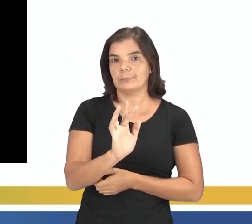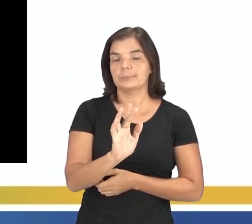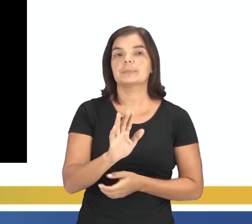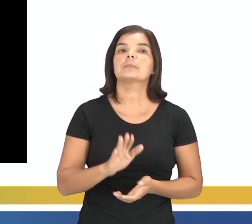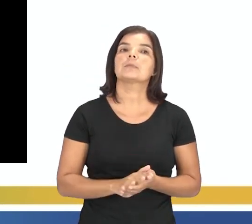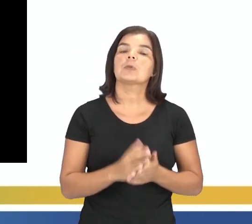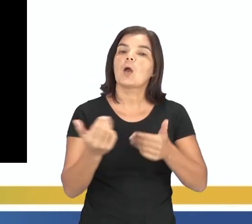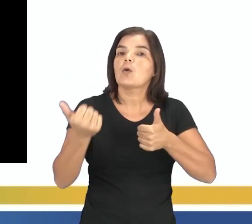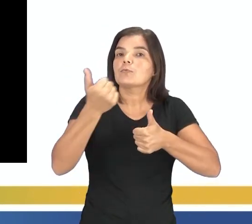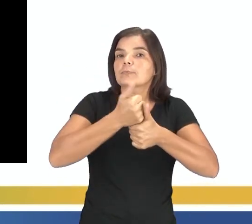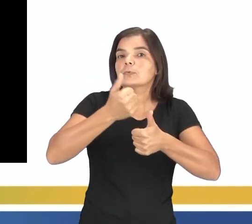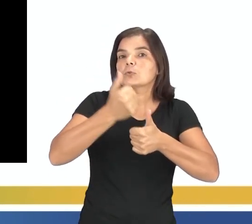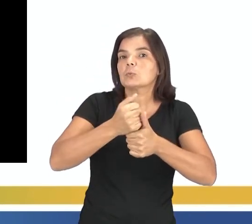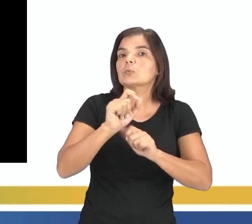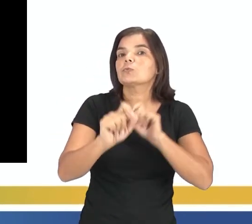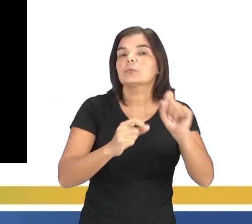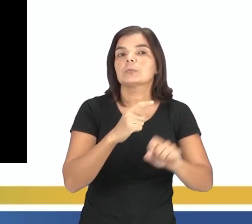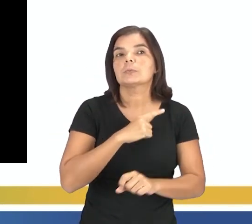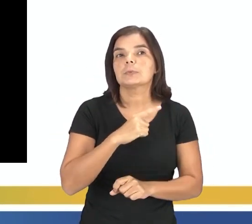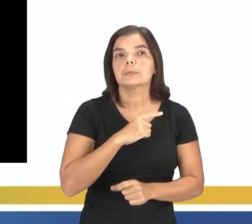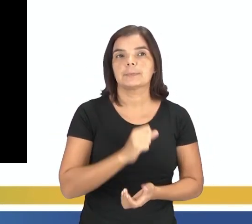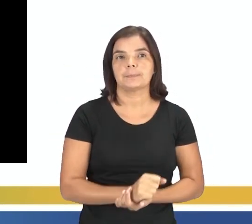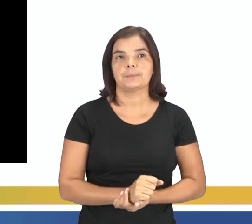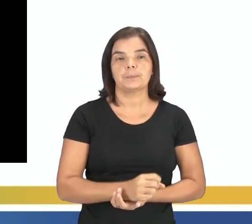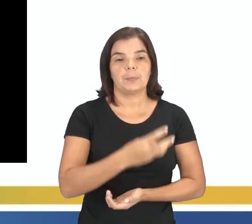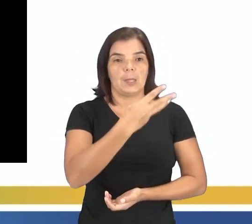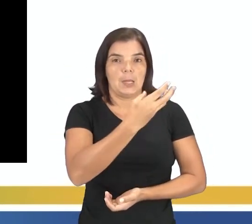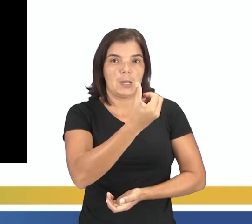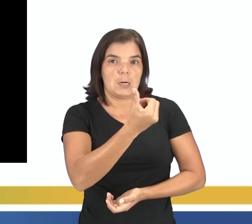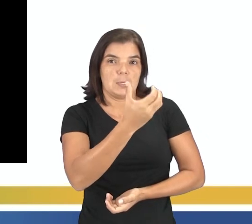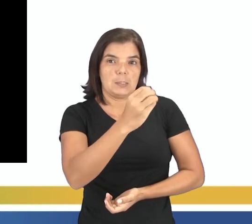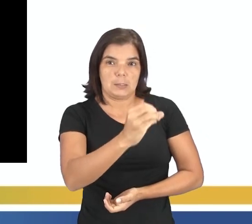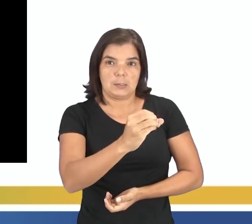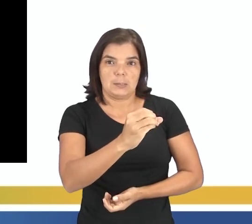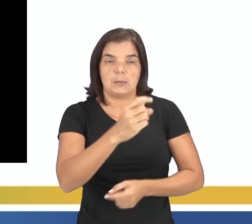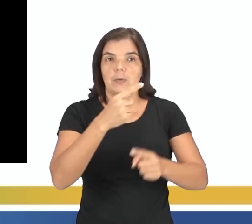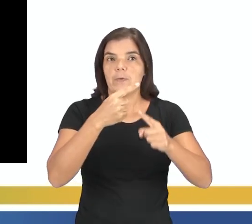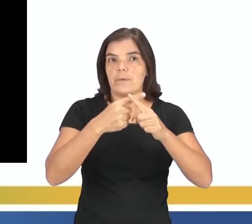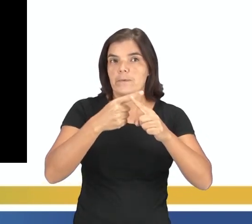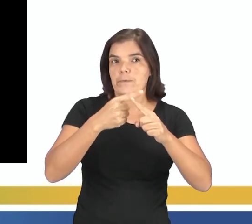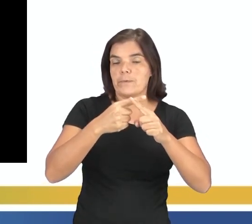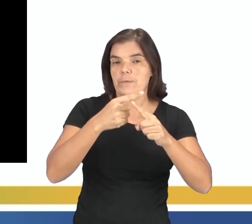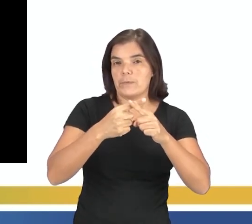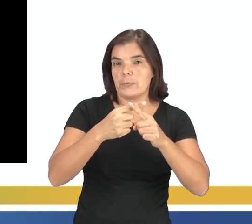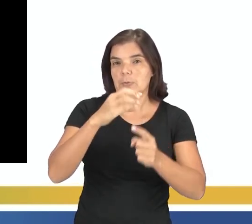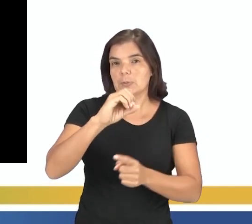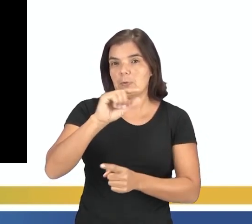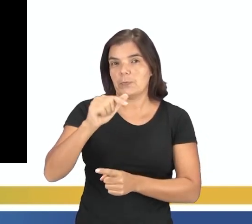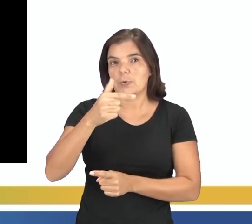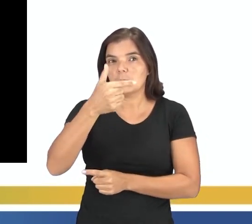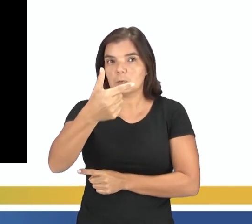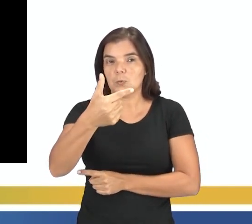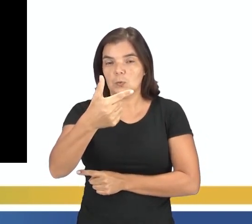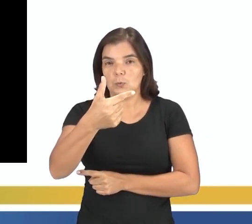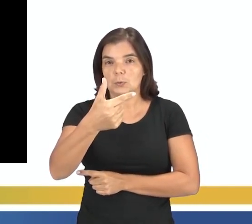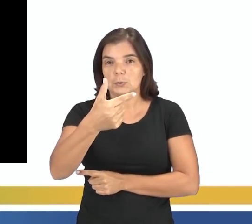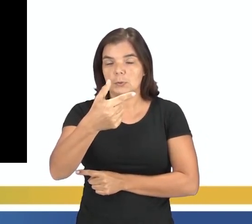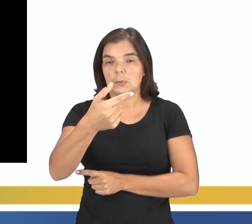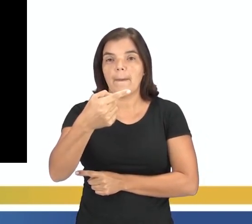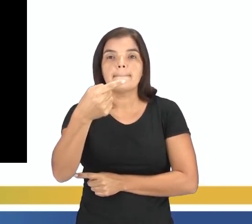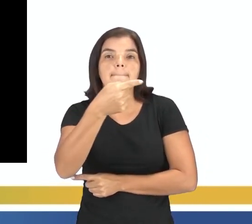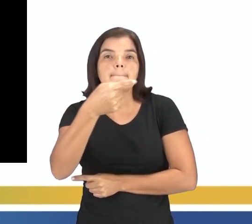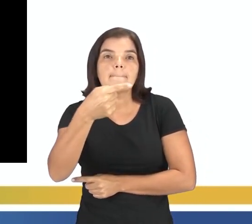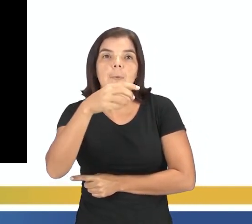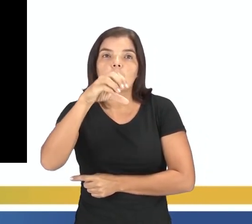Nós substituindo dados, o que nós vamos ter? 360, massa da bomba, vezes 0,2, velocidade da